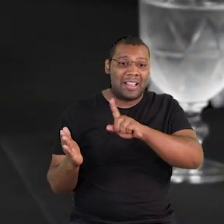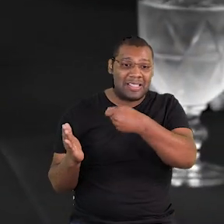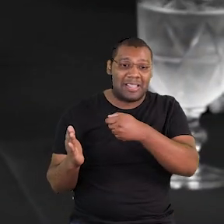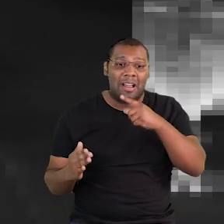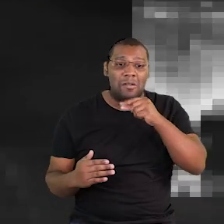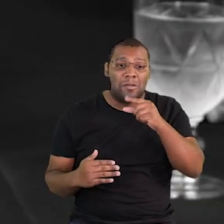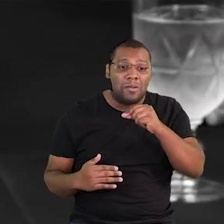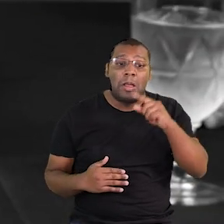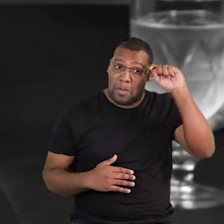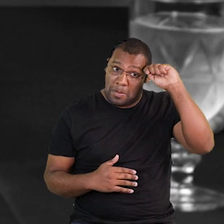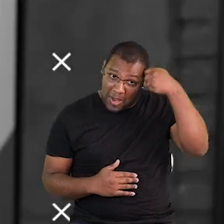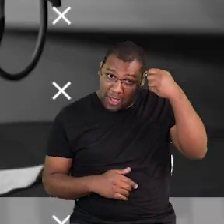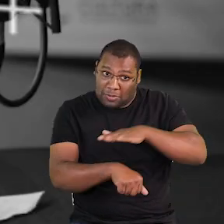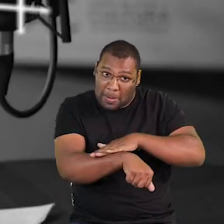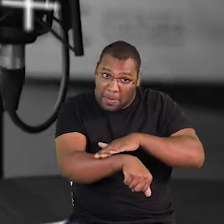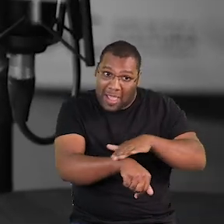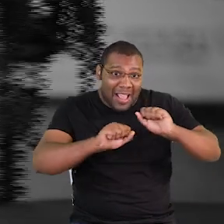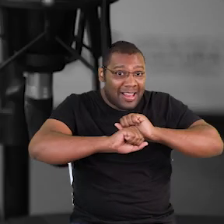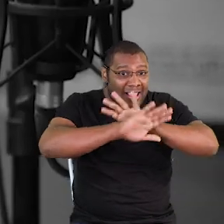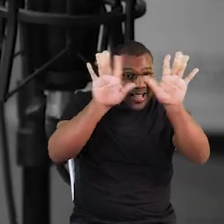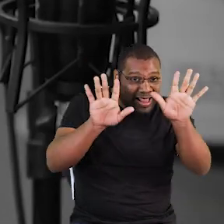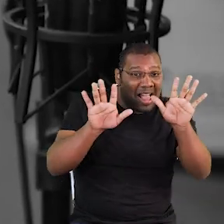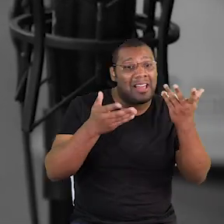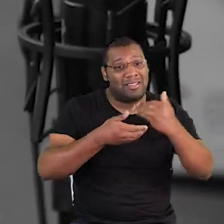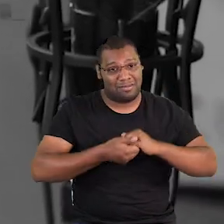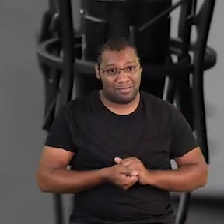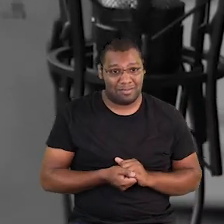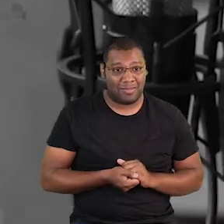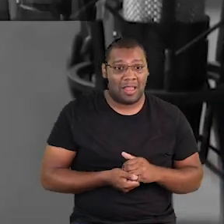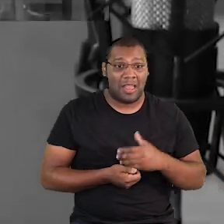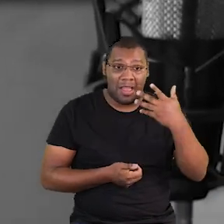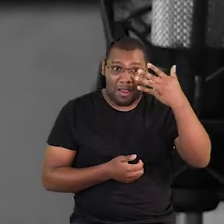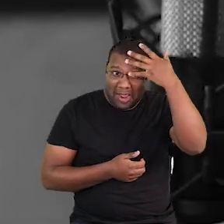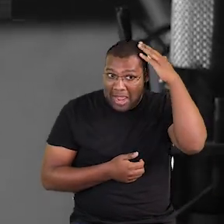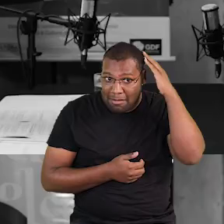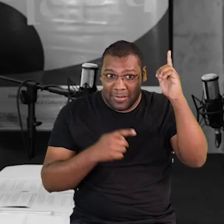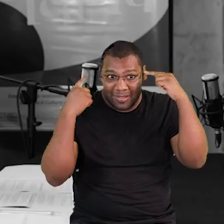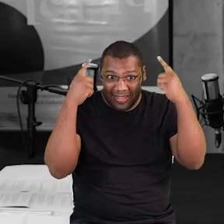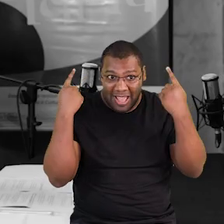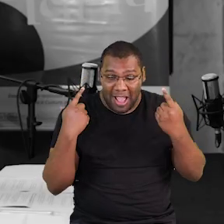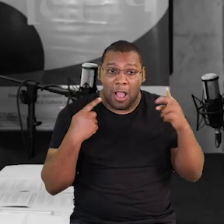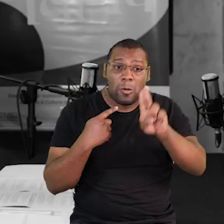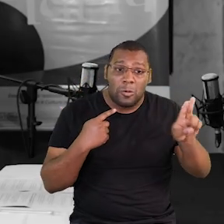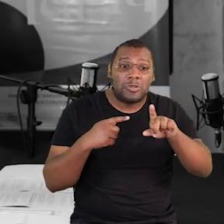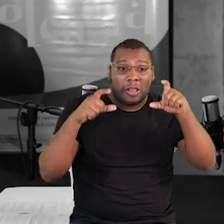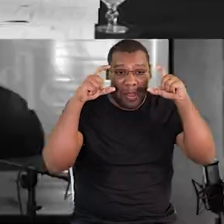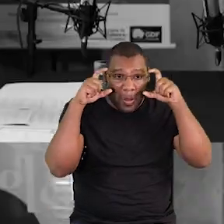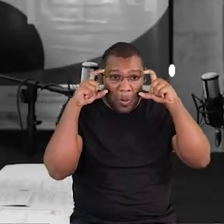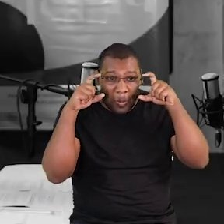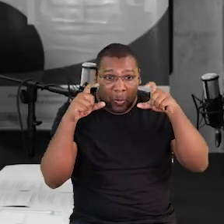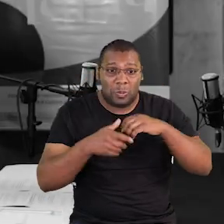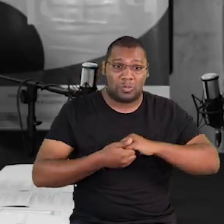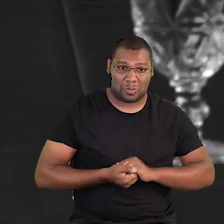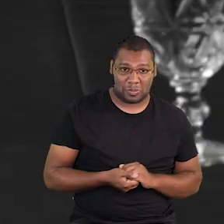Eu sou o Lucas, eu sou um negro de pele clara, miscigenado, tenho um cabelo crespo, uso óculos,